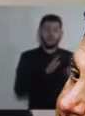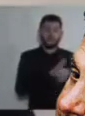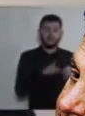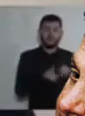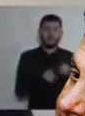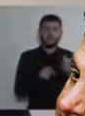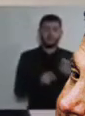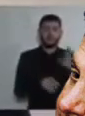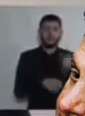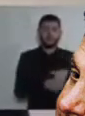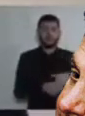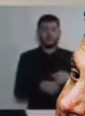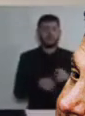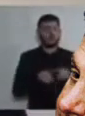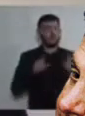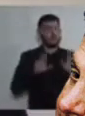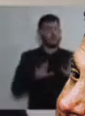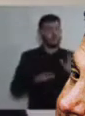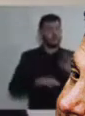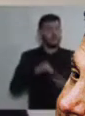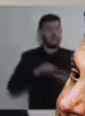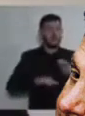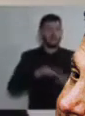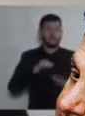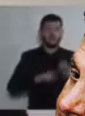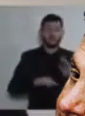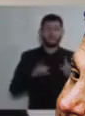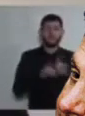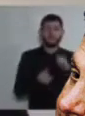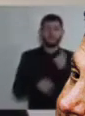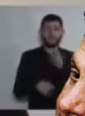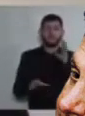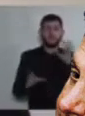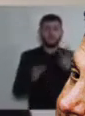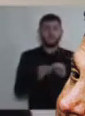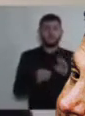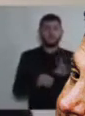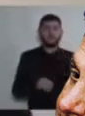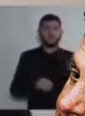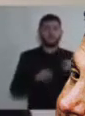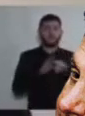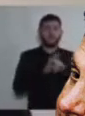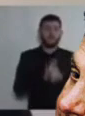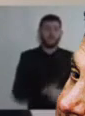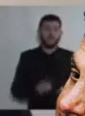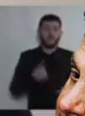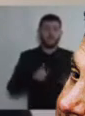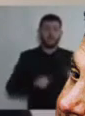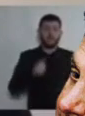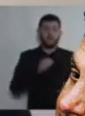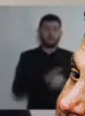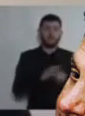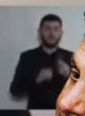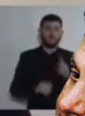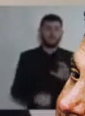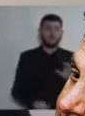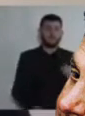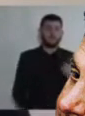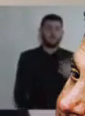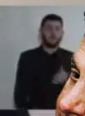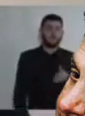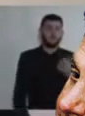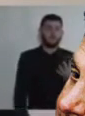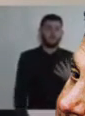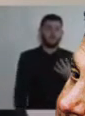Com essas e outras atitudes, que haverão de ser verticalmente analisadas no âmbito do HC 164493